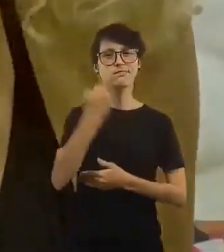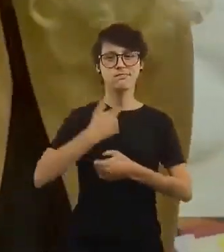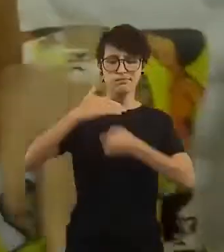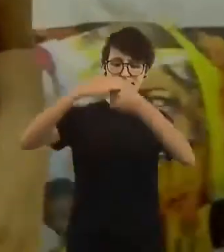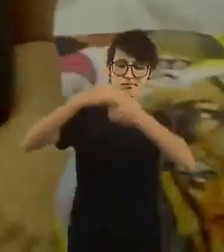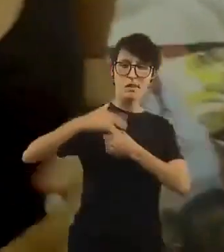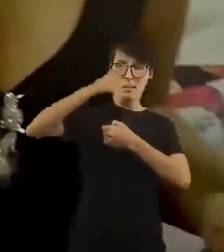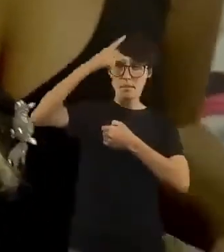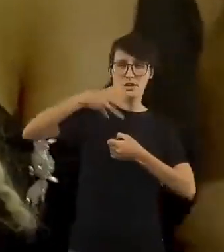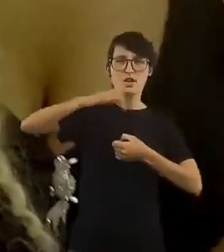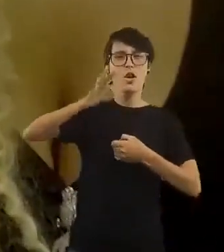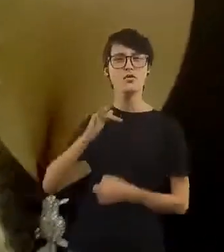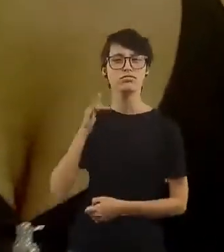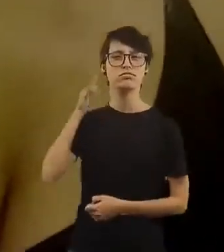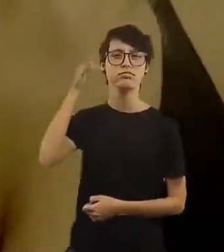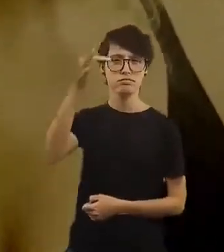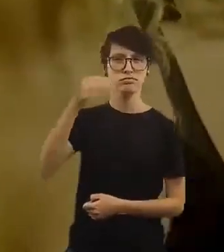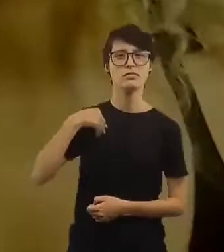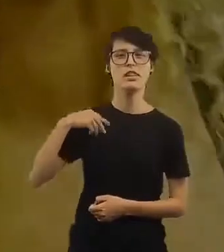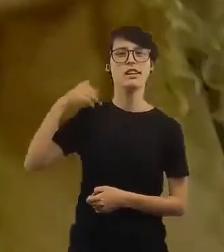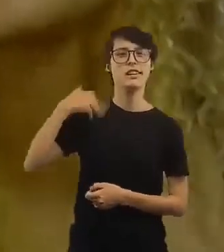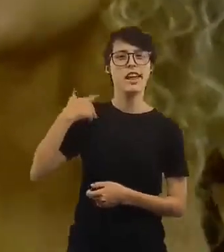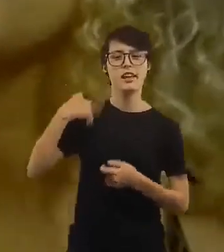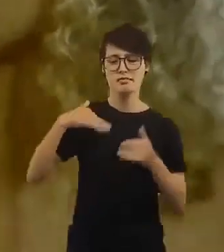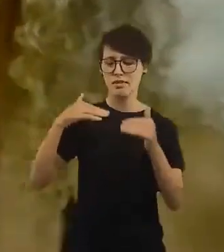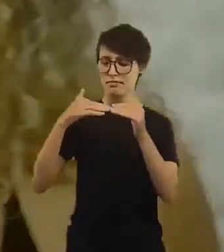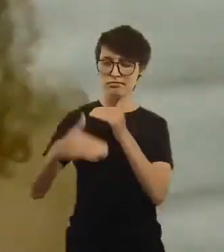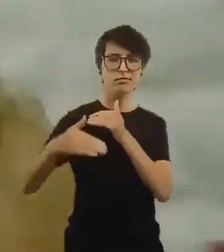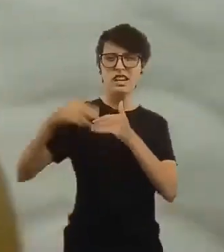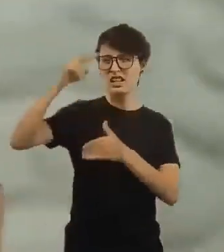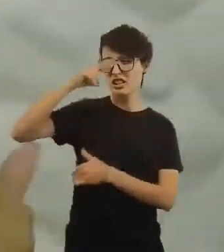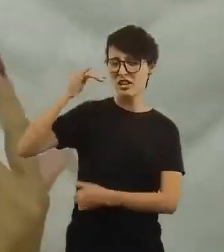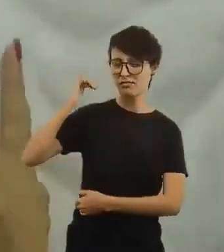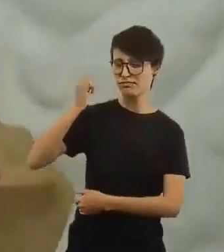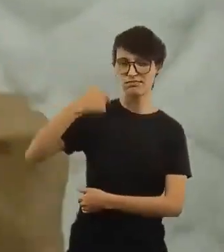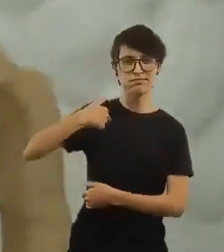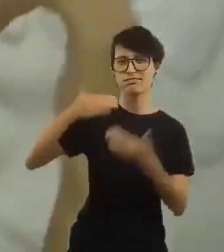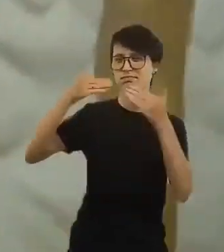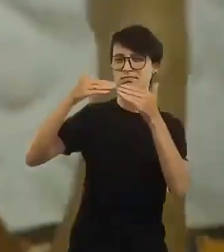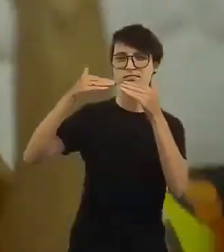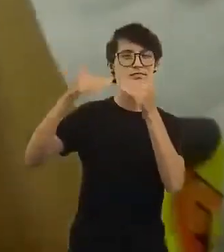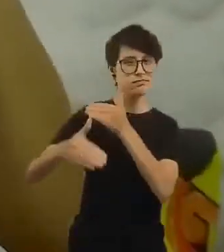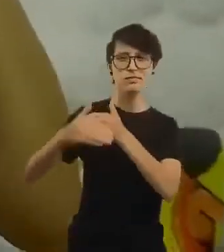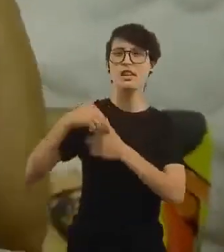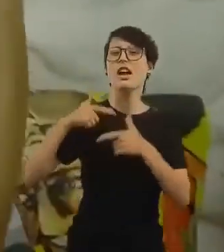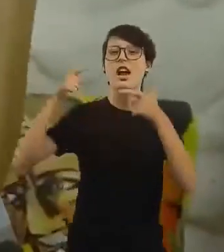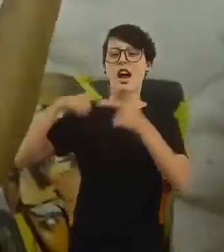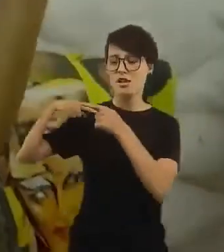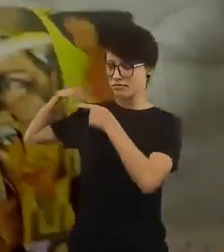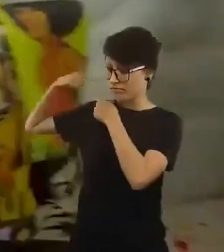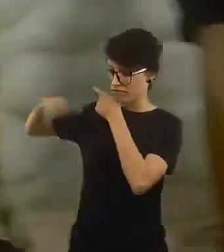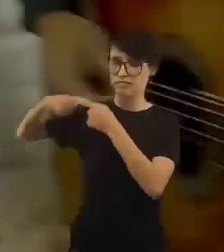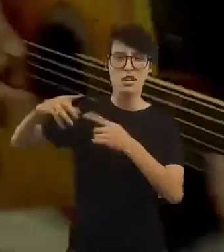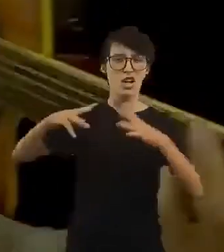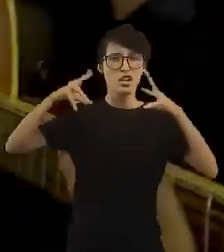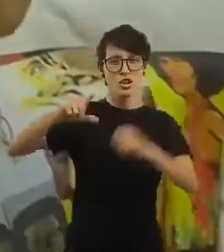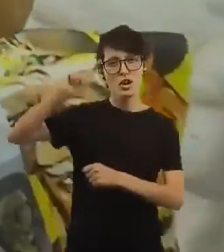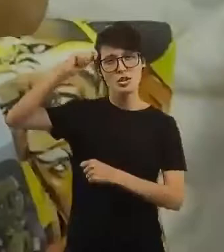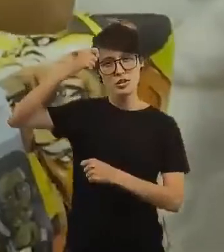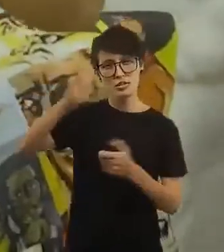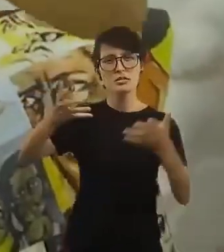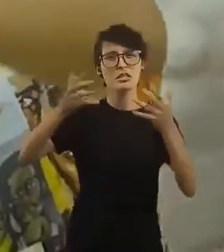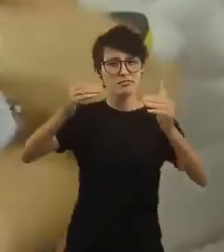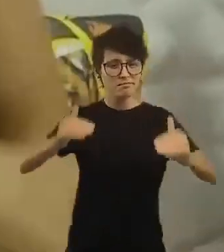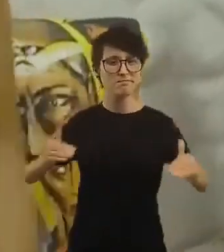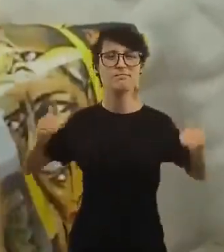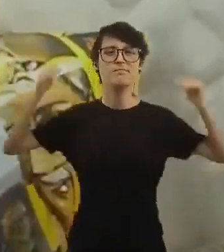descendente. Reescrevendo a história que eu não assinei. Da onde eu venho, todos pretos e pretas são